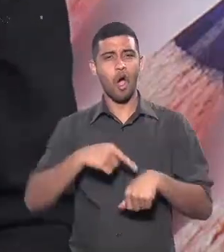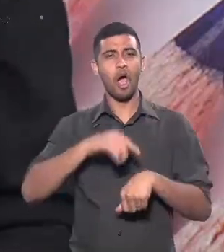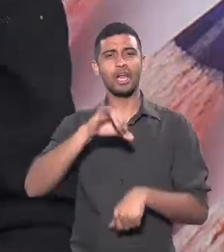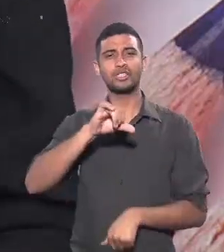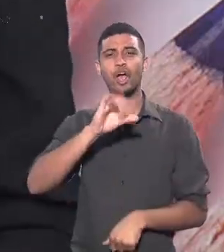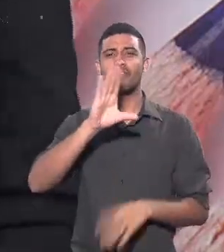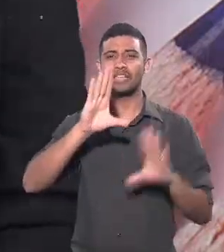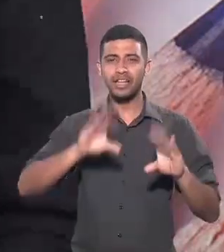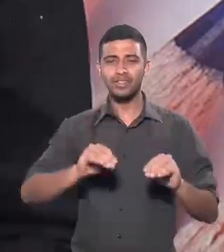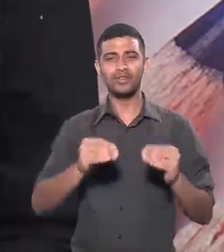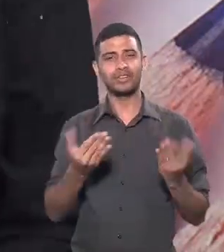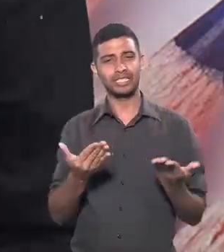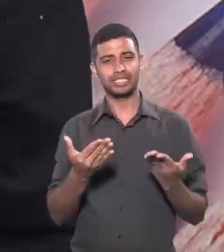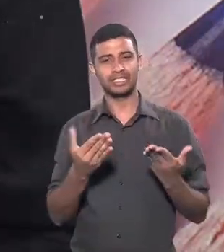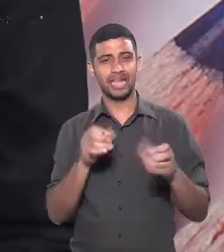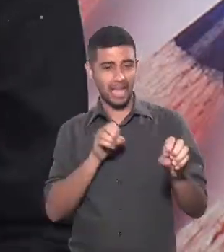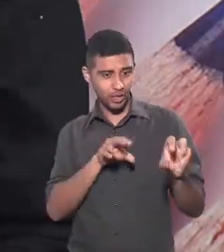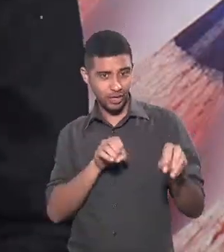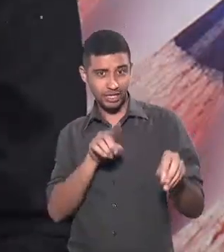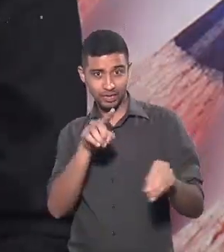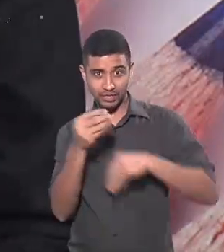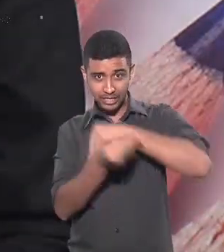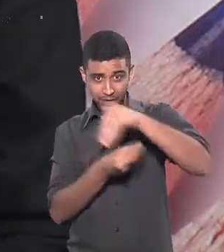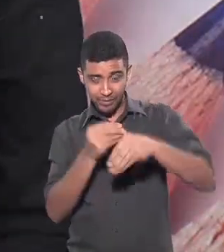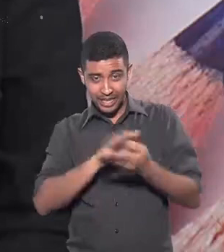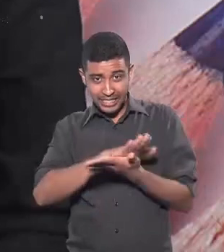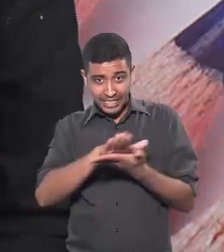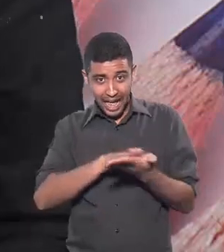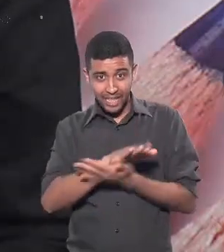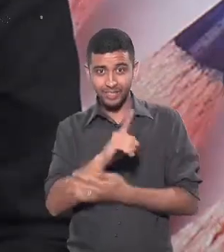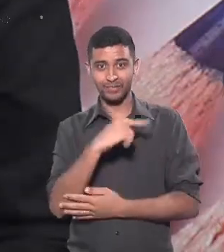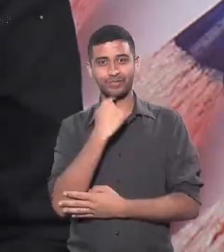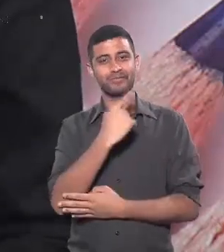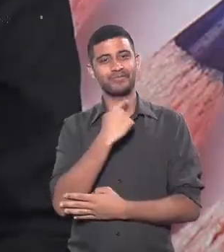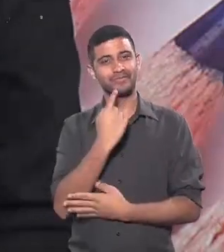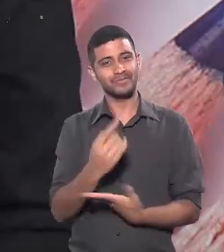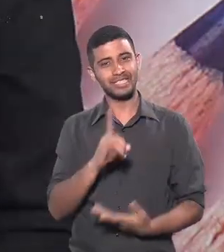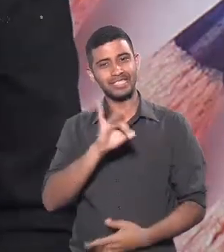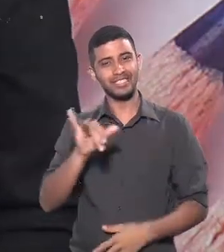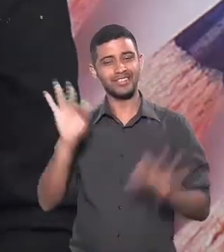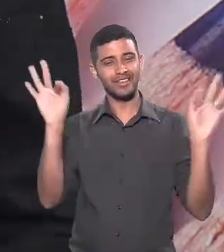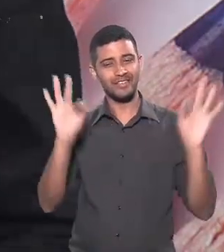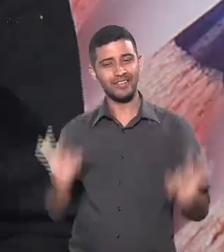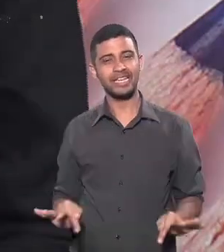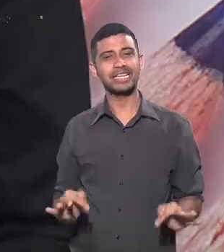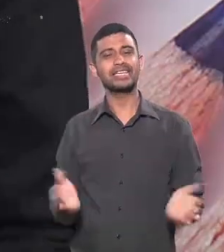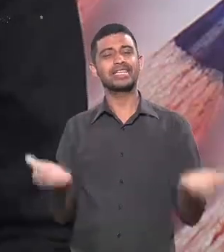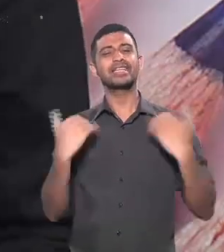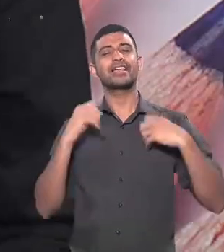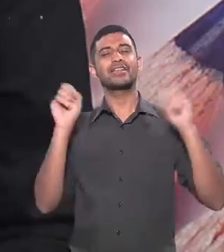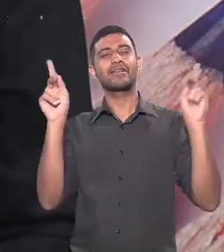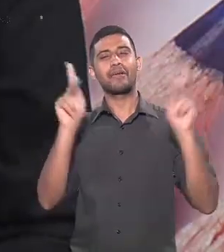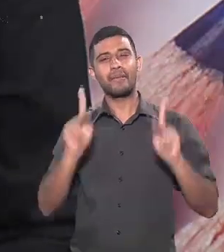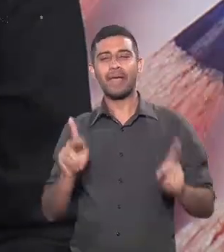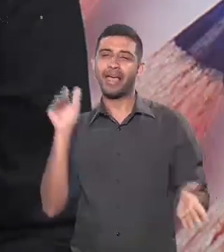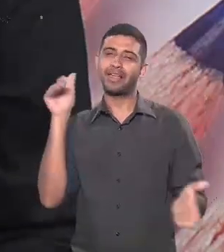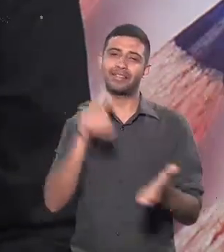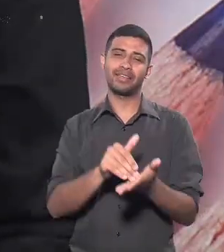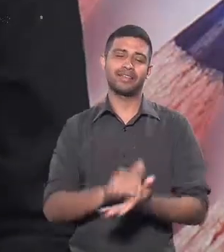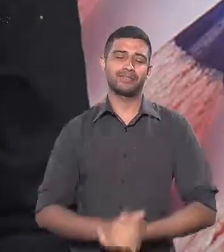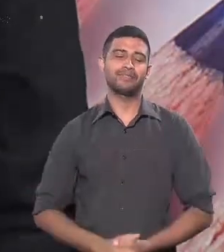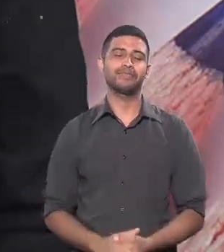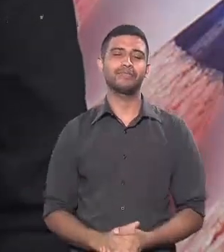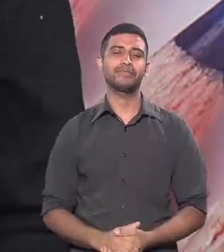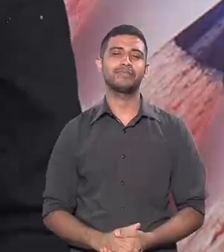muito mais, às 9h da noite. Educação, se você não se envolver, não rola. Dias felizes, paz